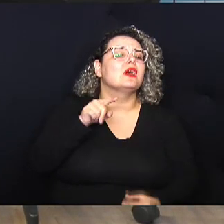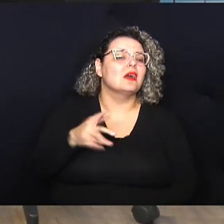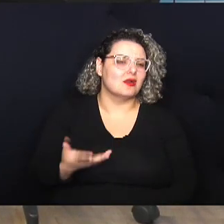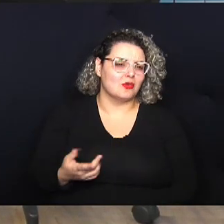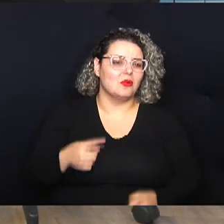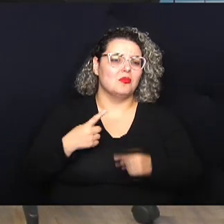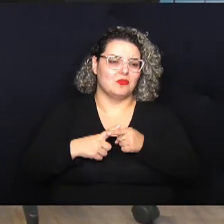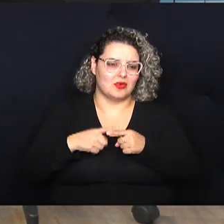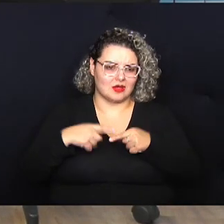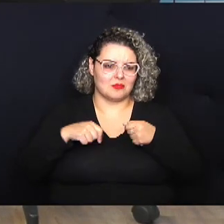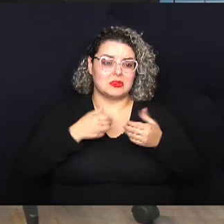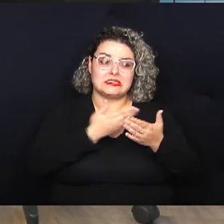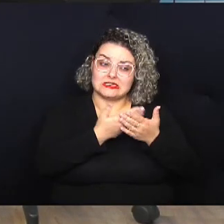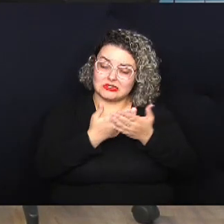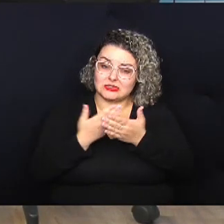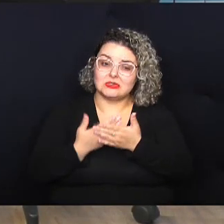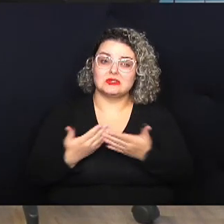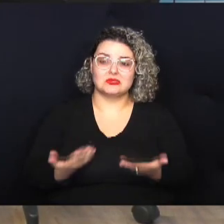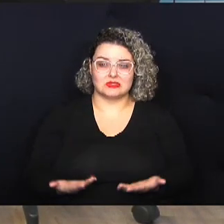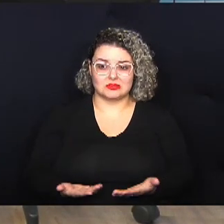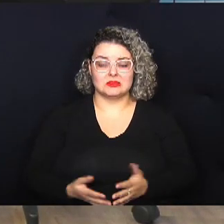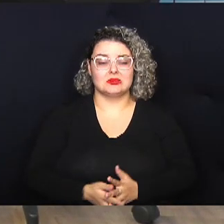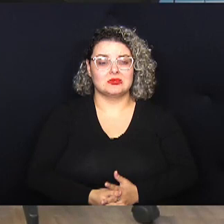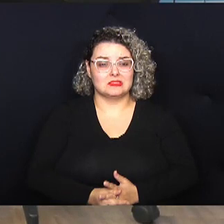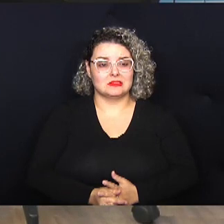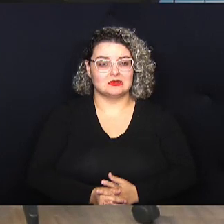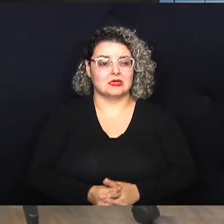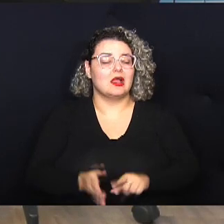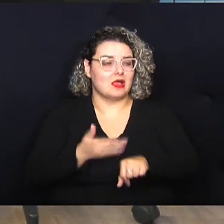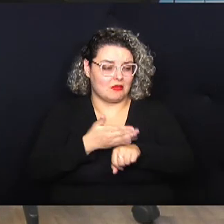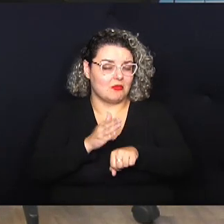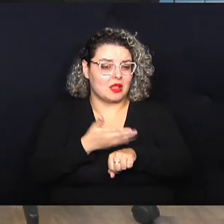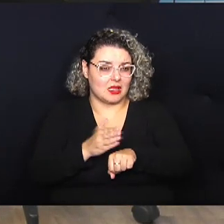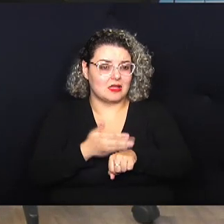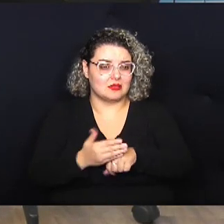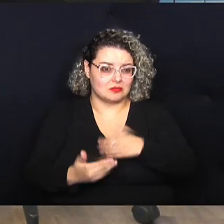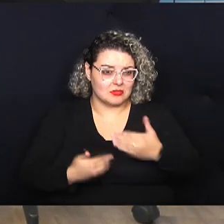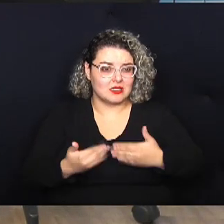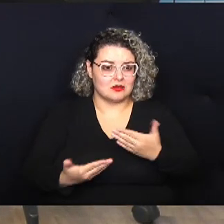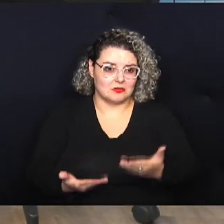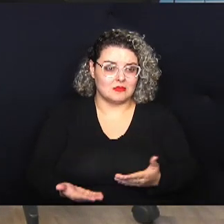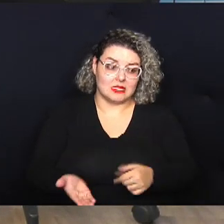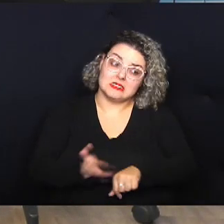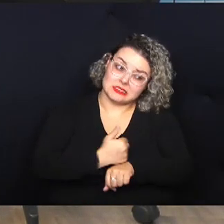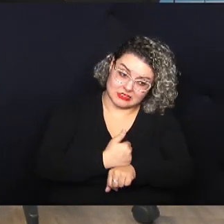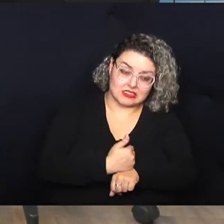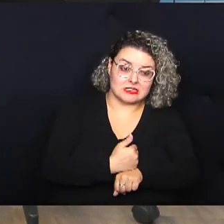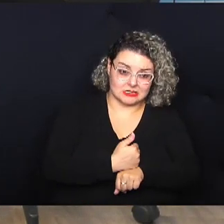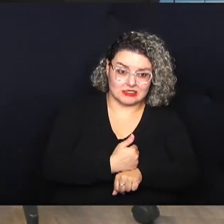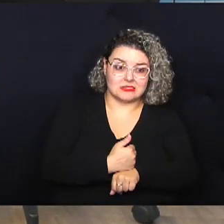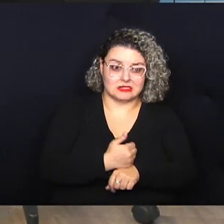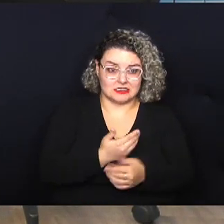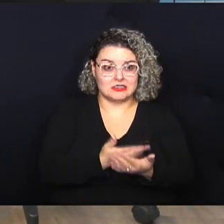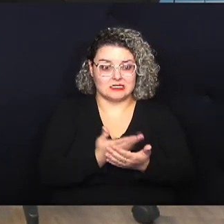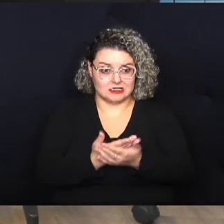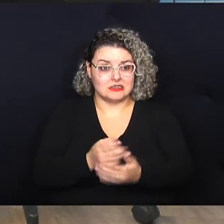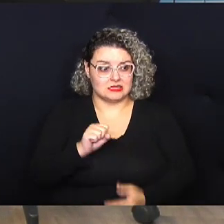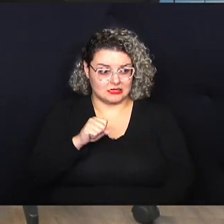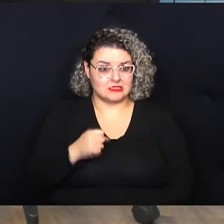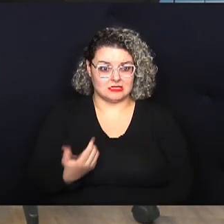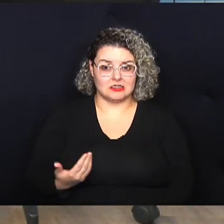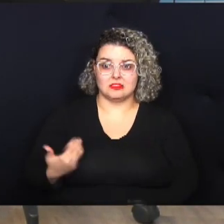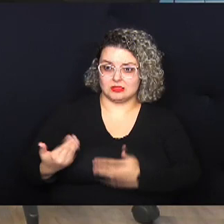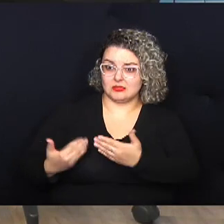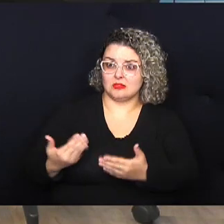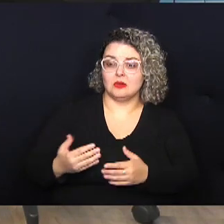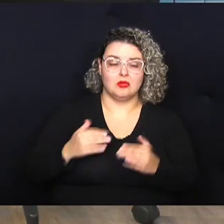precisa estudar, a gente precisa... A prática, ela vem, mas acredito que após o estudo, né? Você concorda?